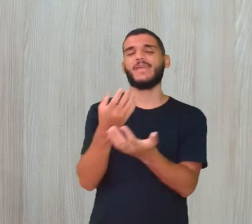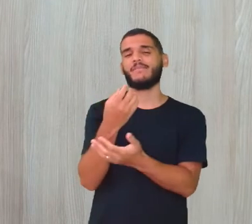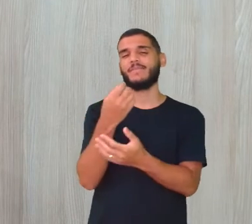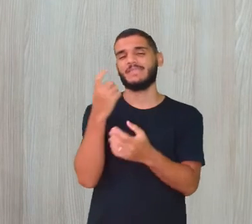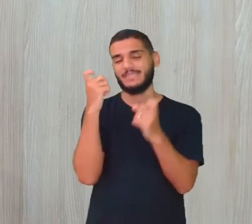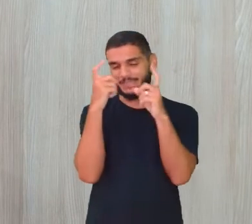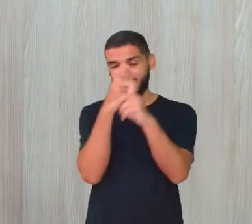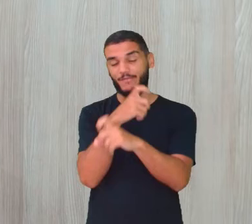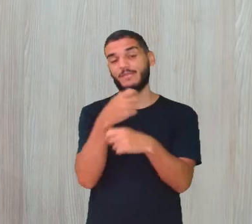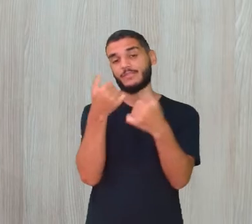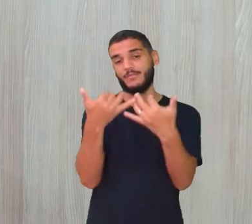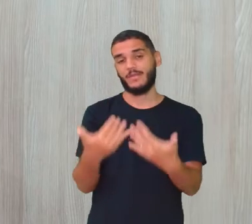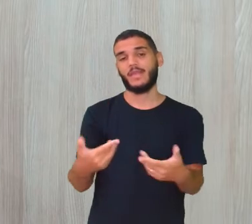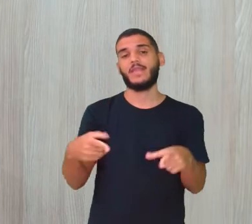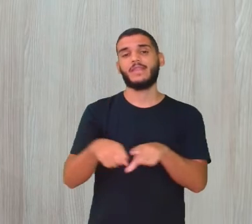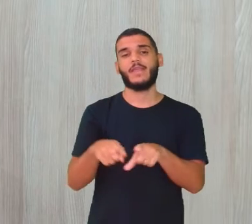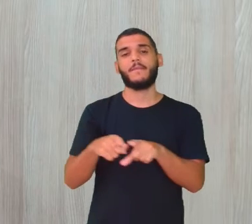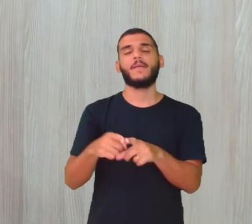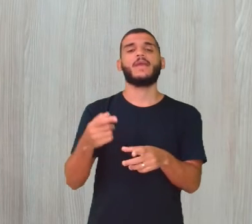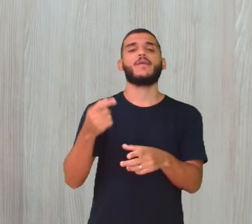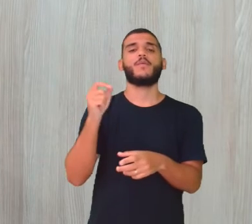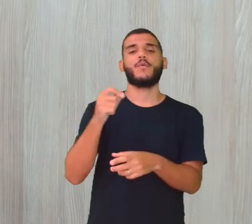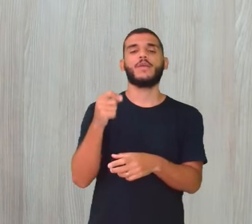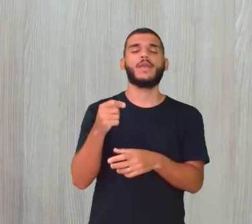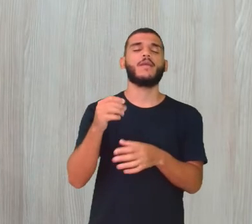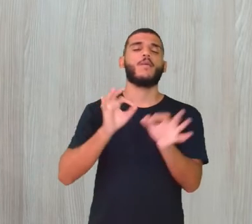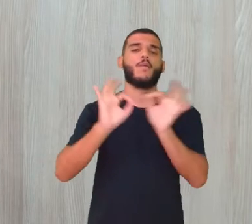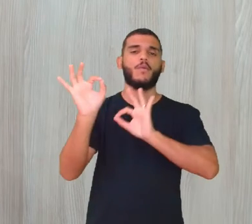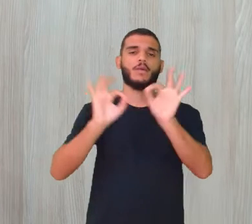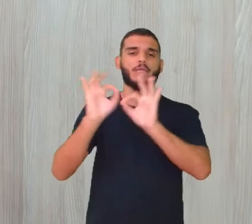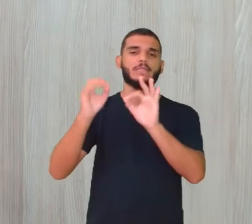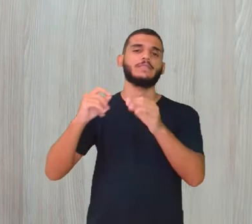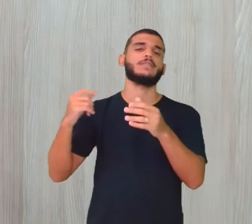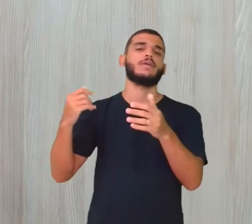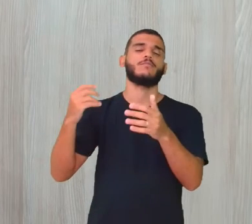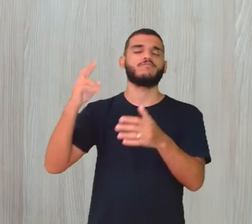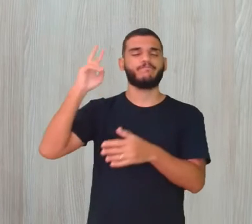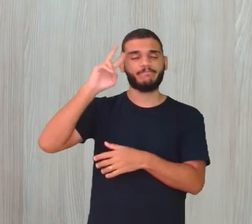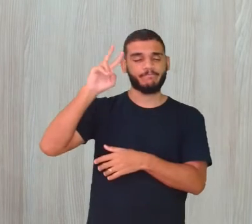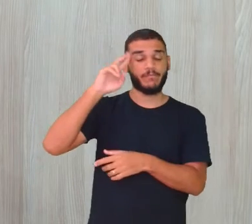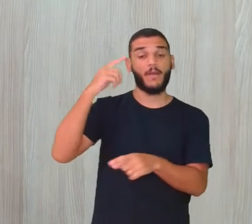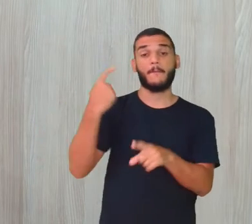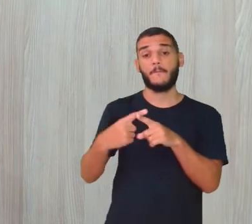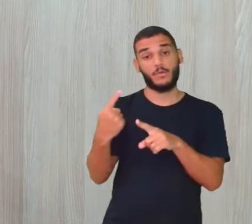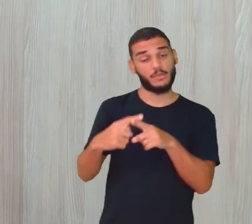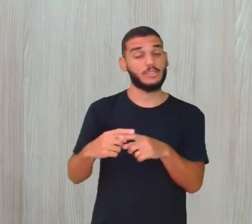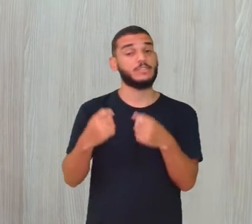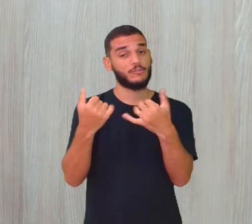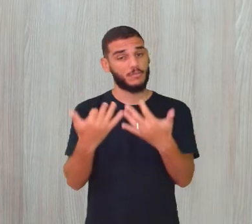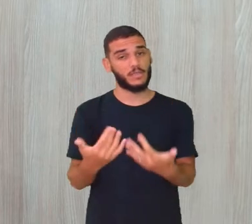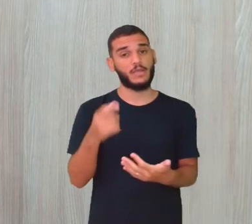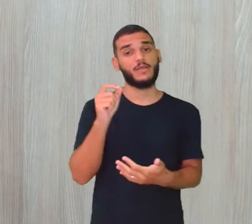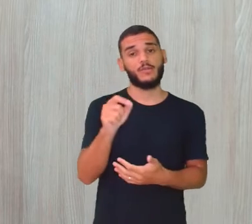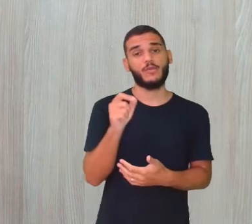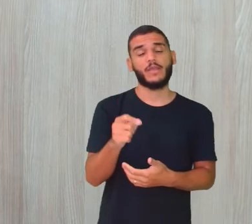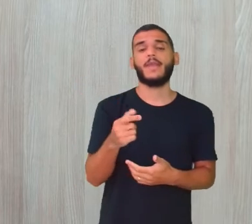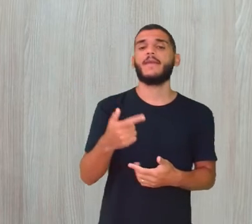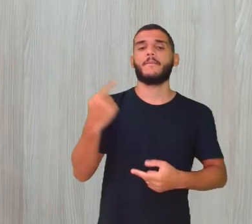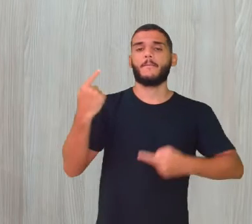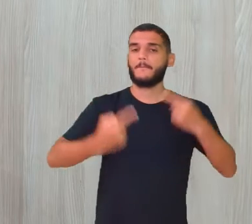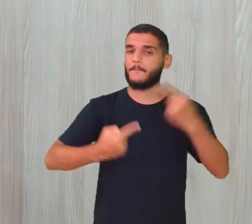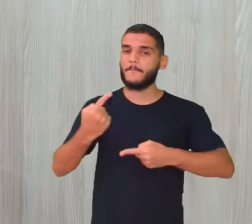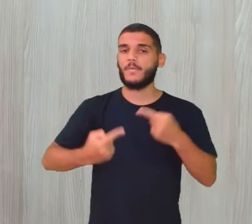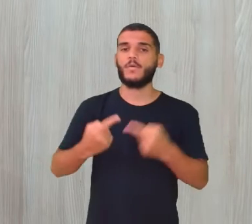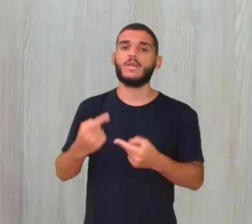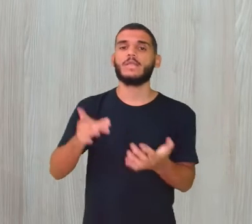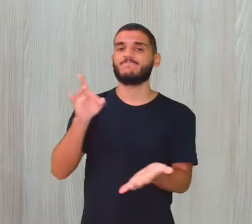questão, né, e essa reparação histórica é necessária. Por isso, quando a gente está falando de políticas afirmativas, como as cotas, né, tudo